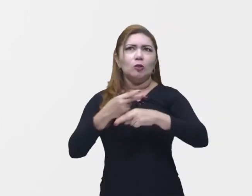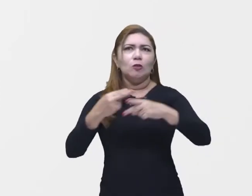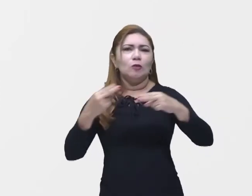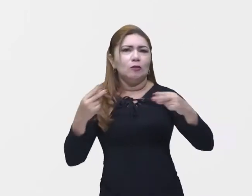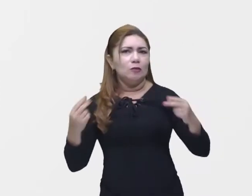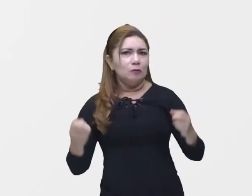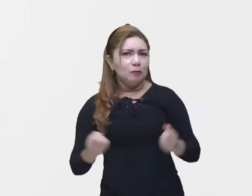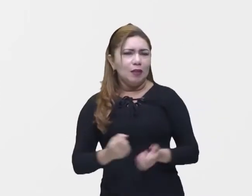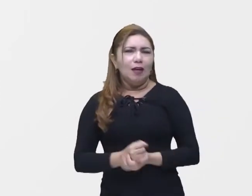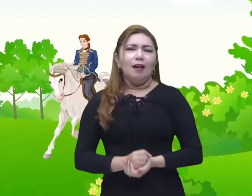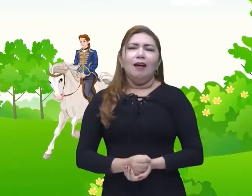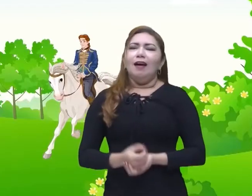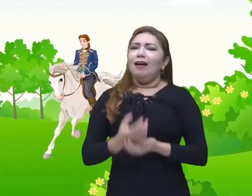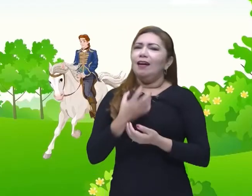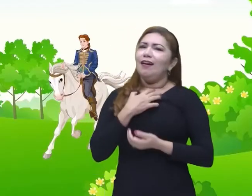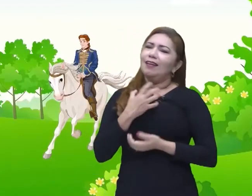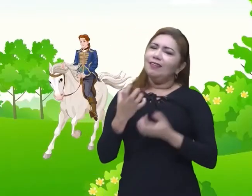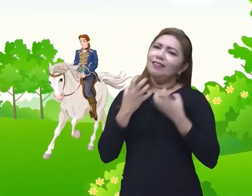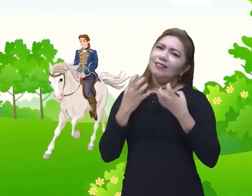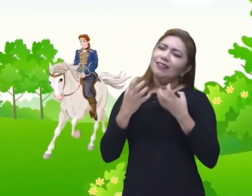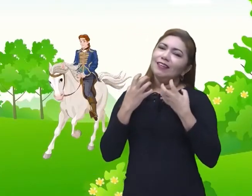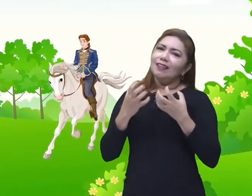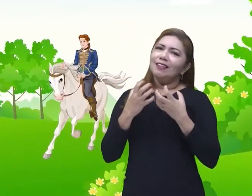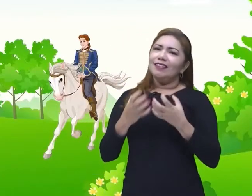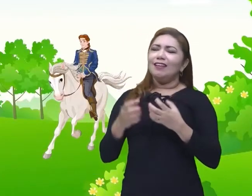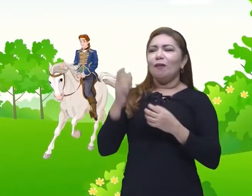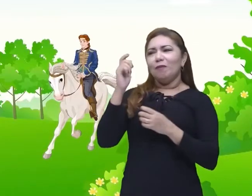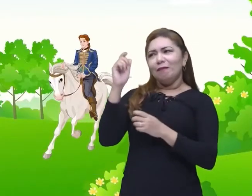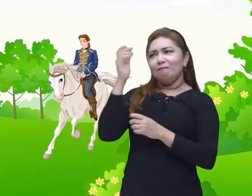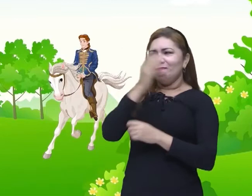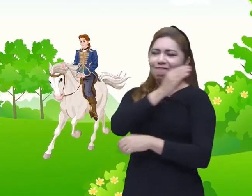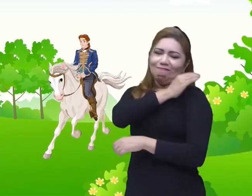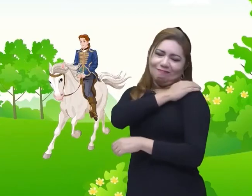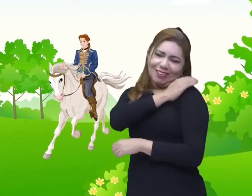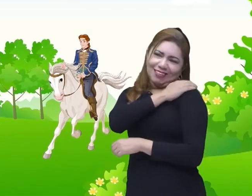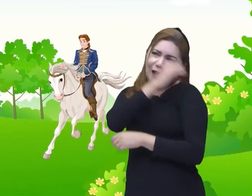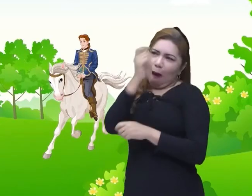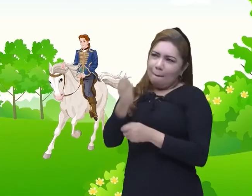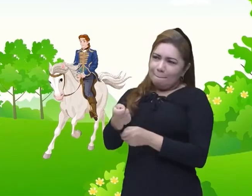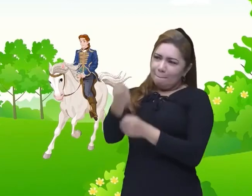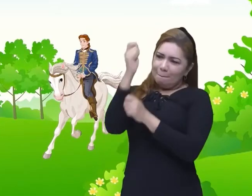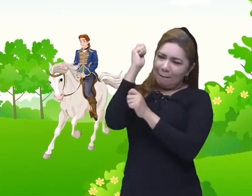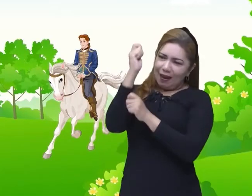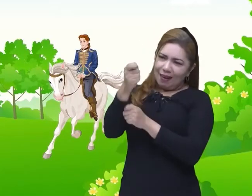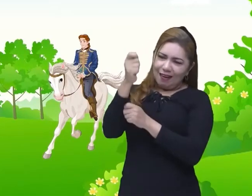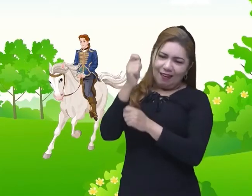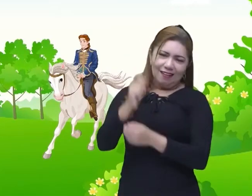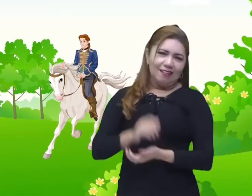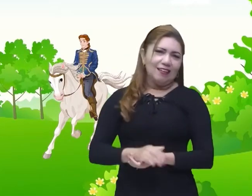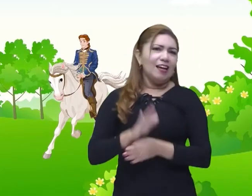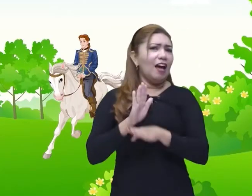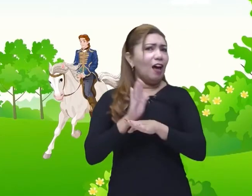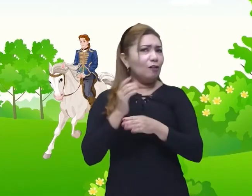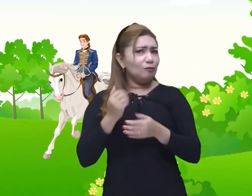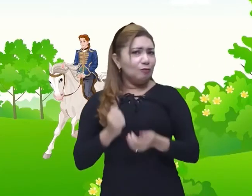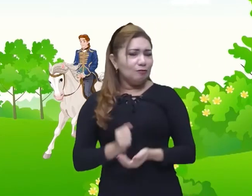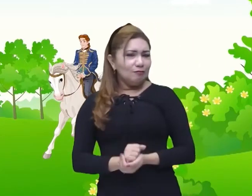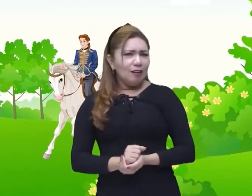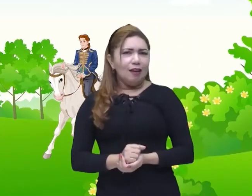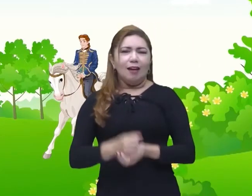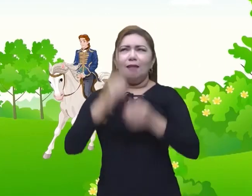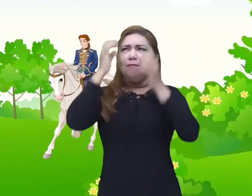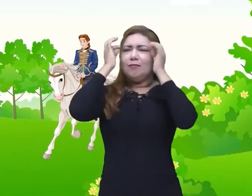como eu queria uma fada madrinha! Que legal, né? Sobrenatural, mexe com o nosso imaginário,